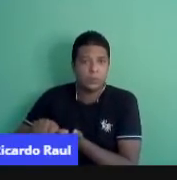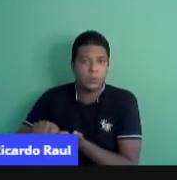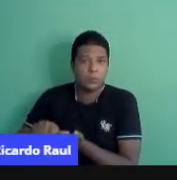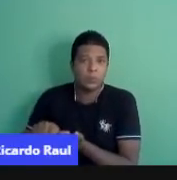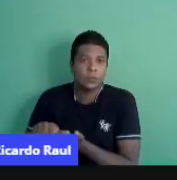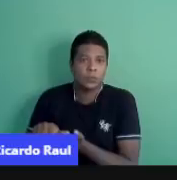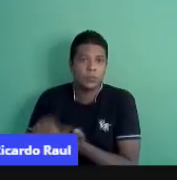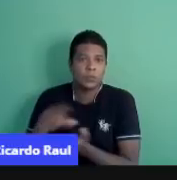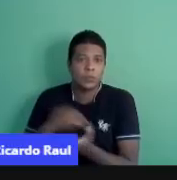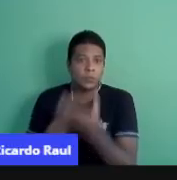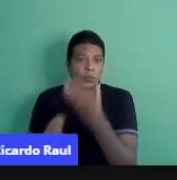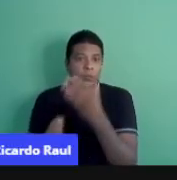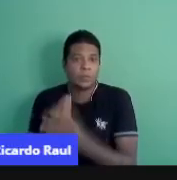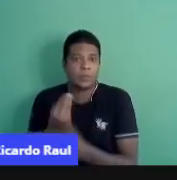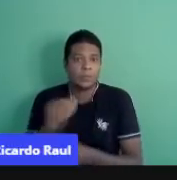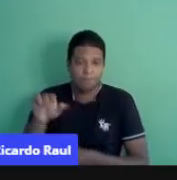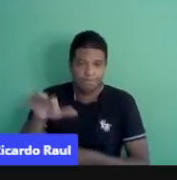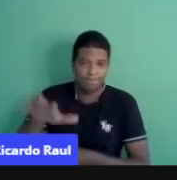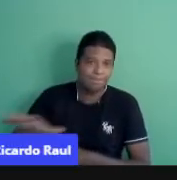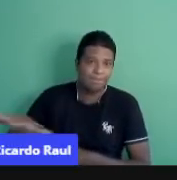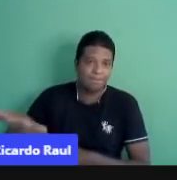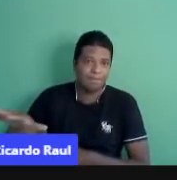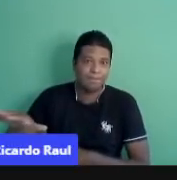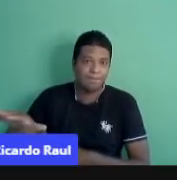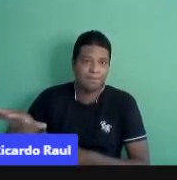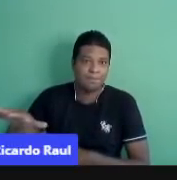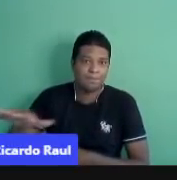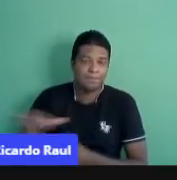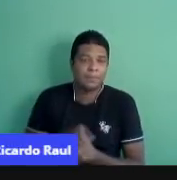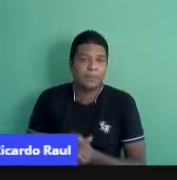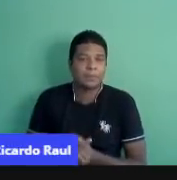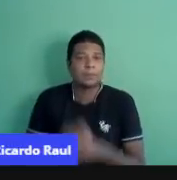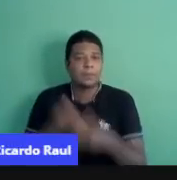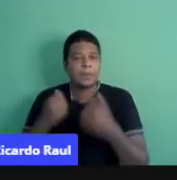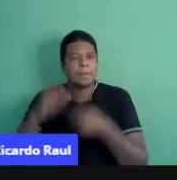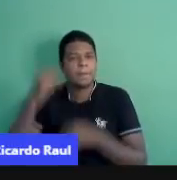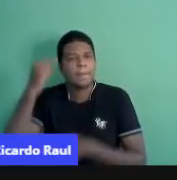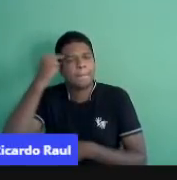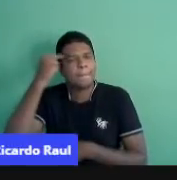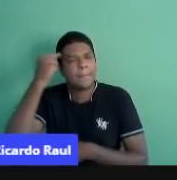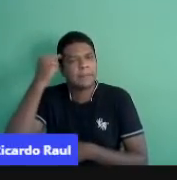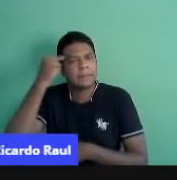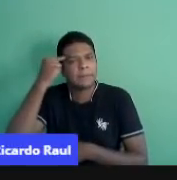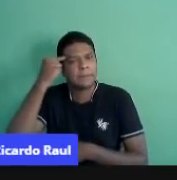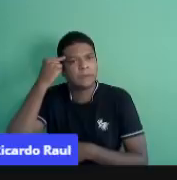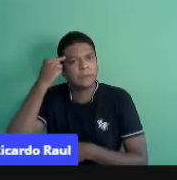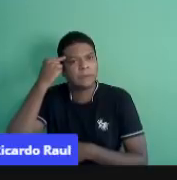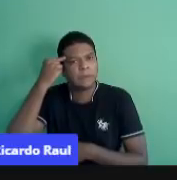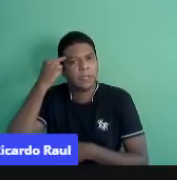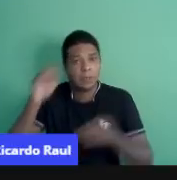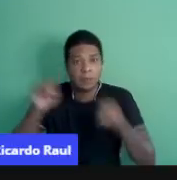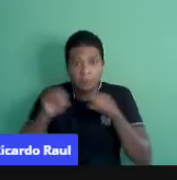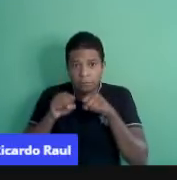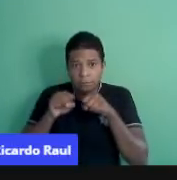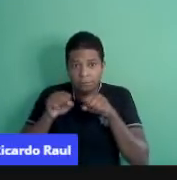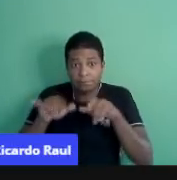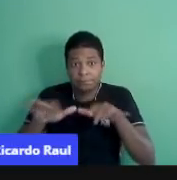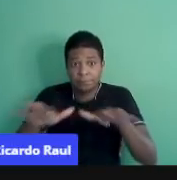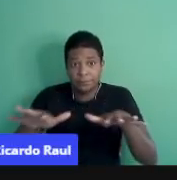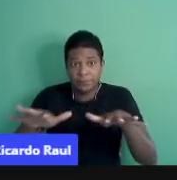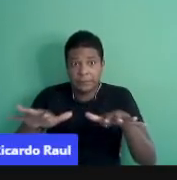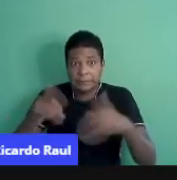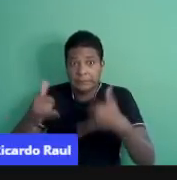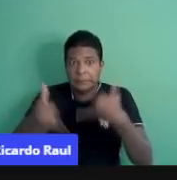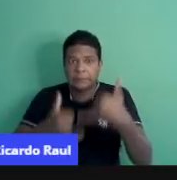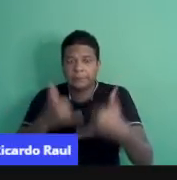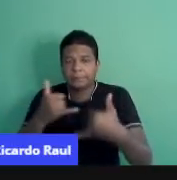desse campo. Porém, mais uma vez, nós precisamos repensar que estamos em um momento pandêmico e que essas brincadeiras